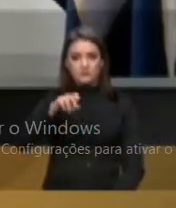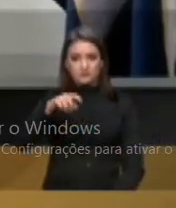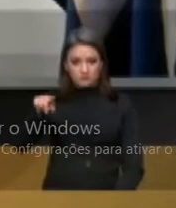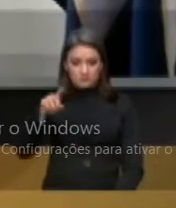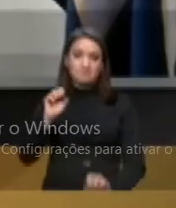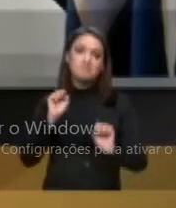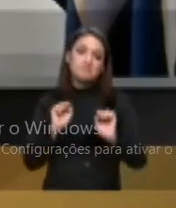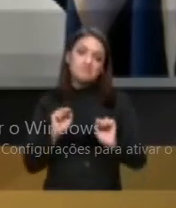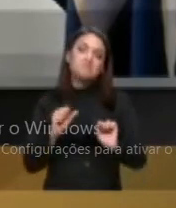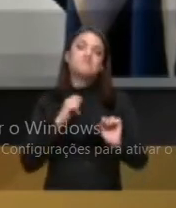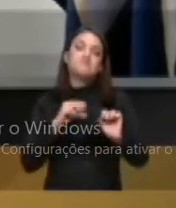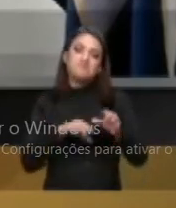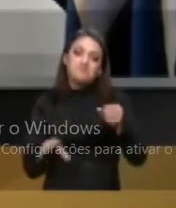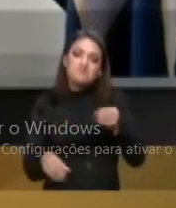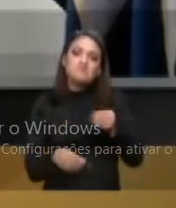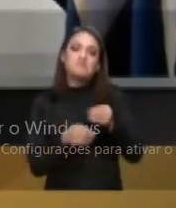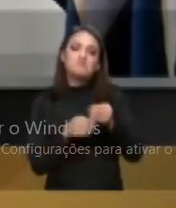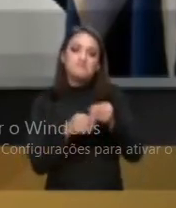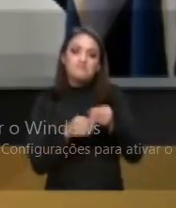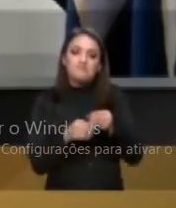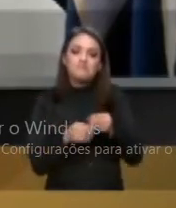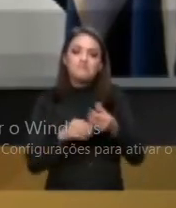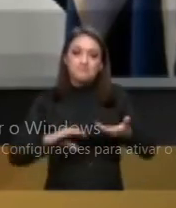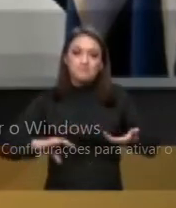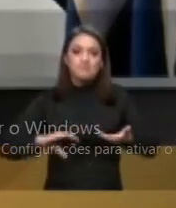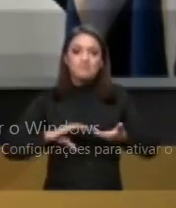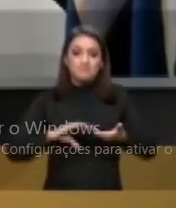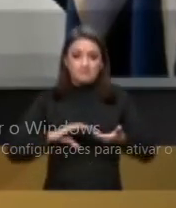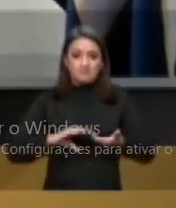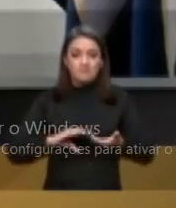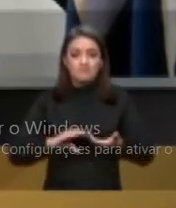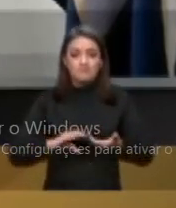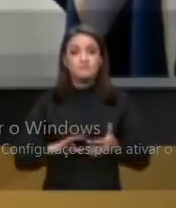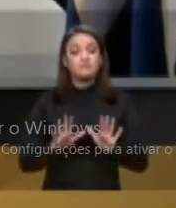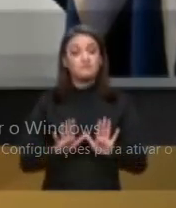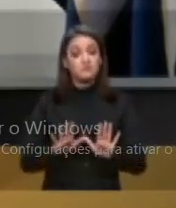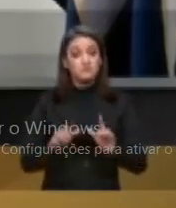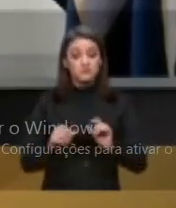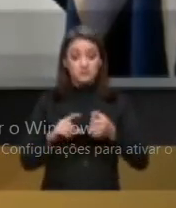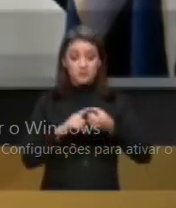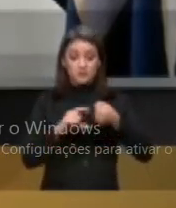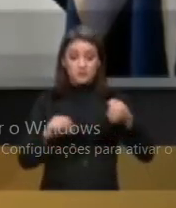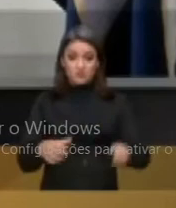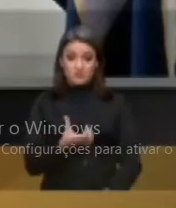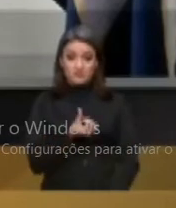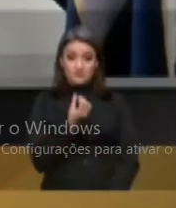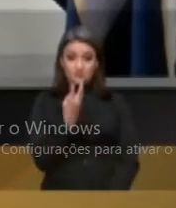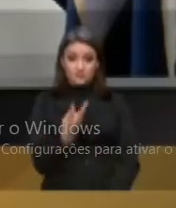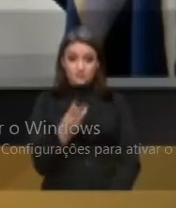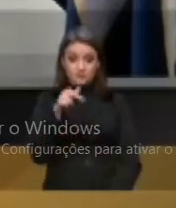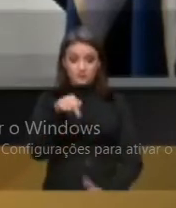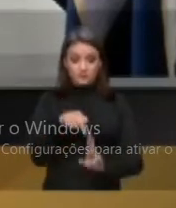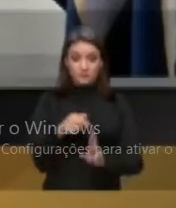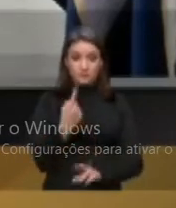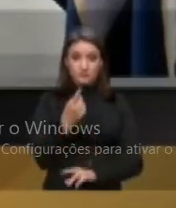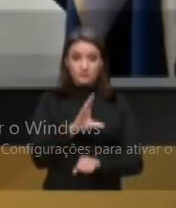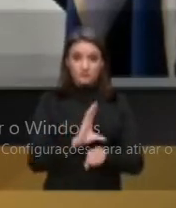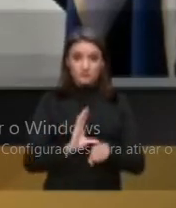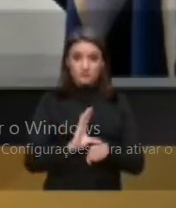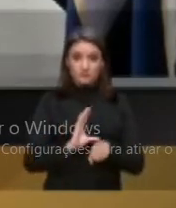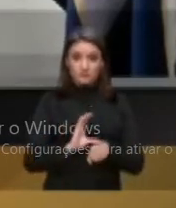ser objeto de emenda parlamentar, de que resulte aumento de despesa. A propósito, a redação do